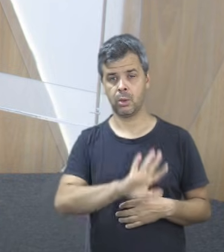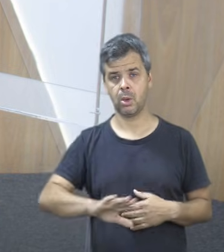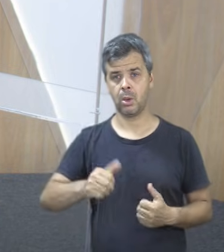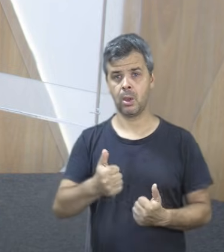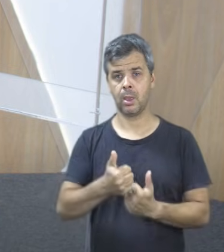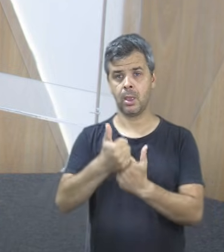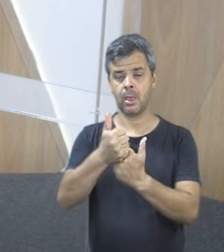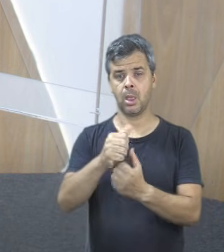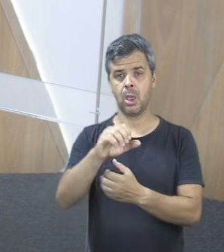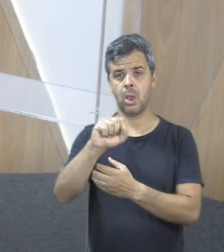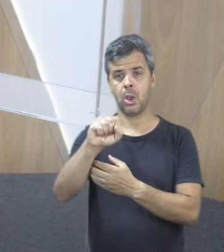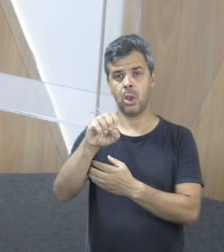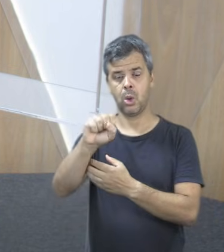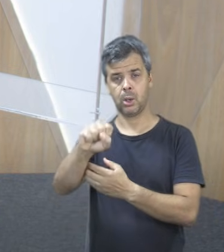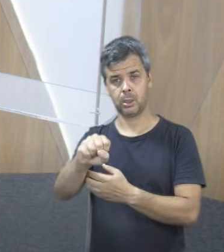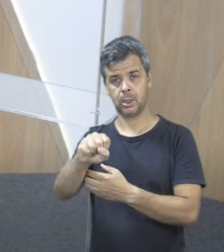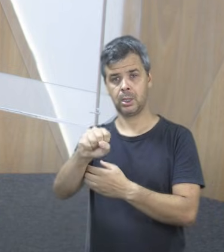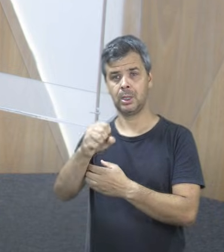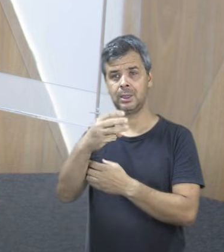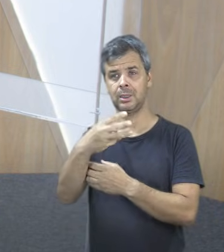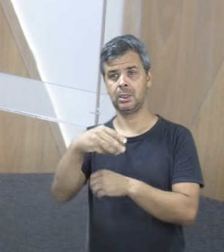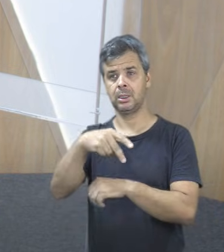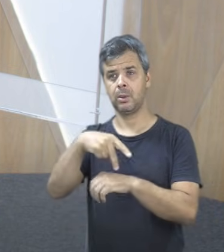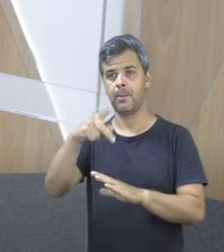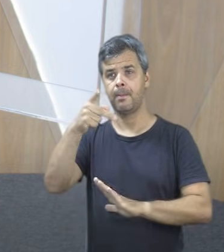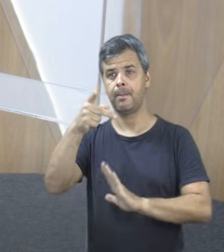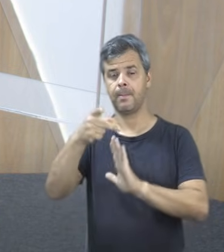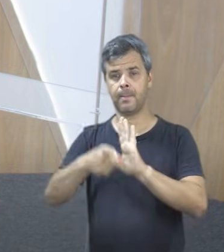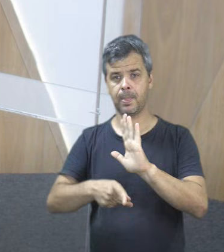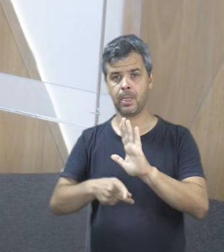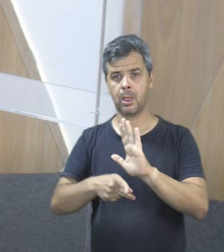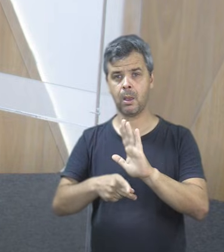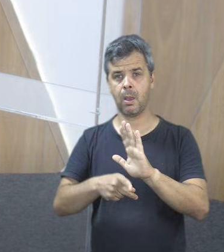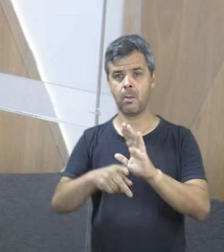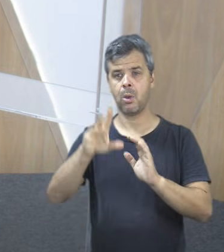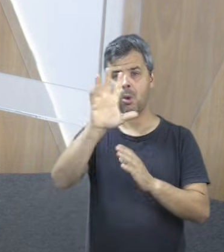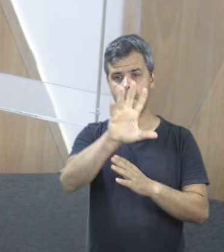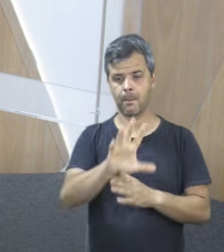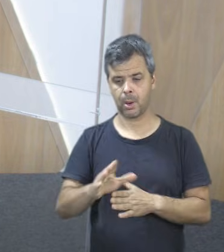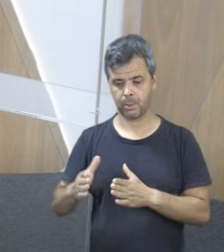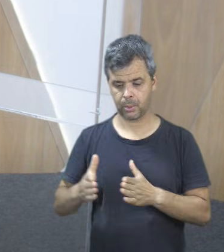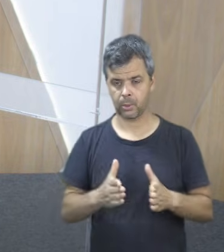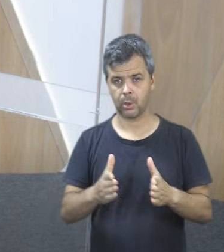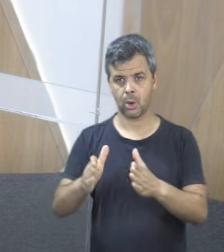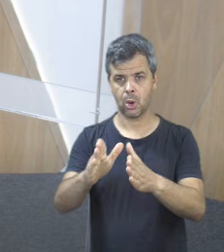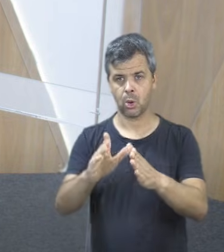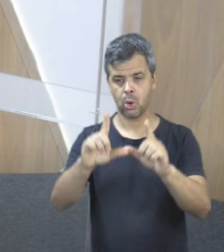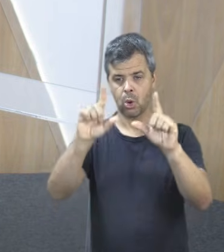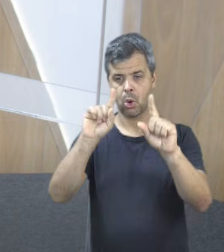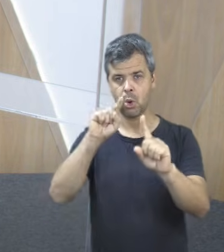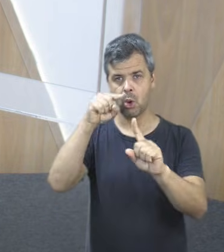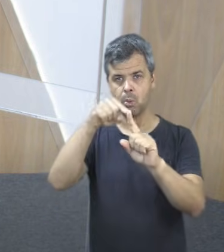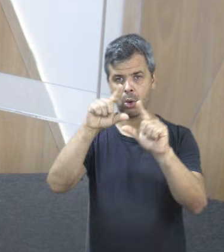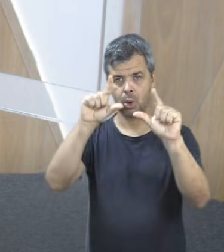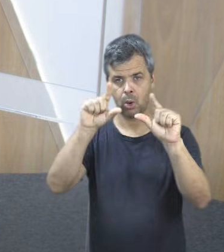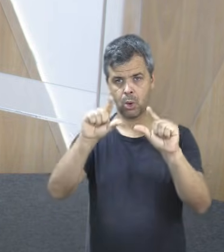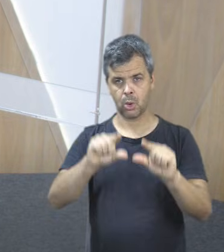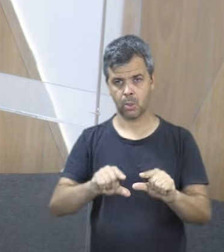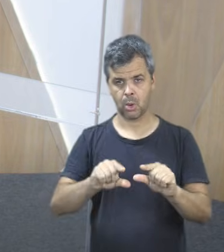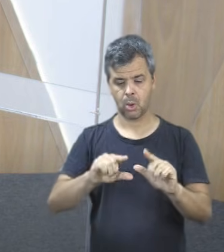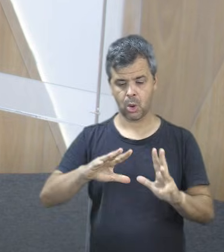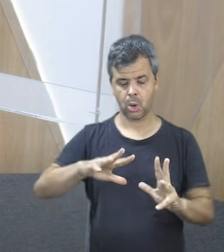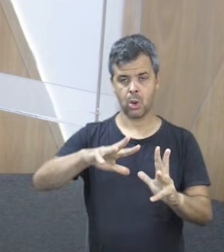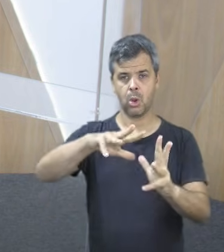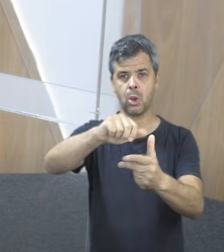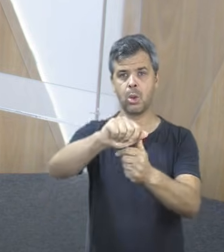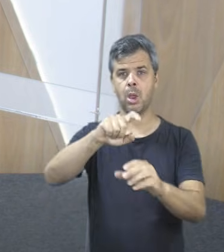de 83 países para o projeto de um mapa do caminho com o objetivo de reduzirmos a nível global